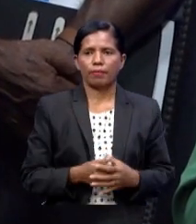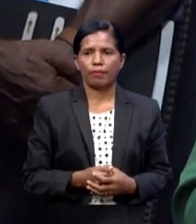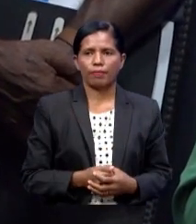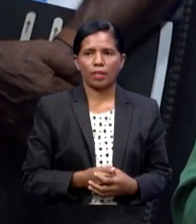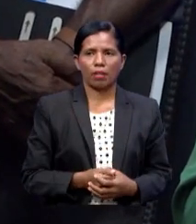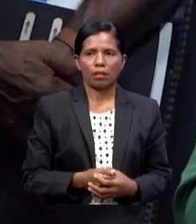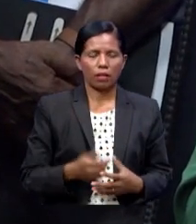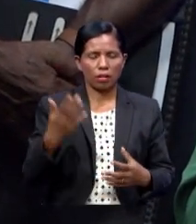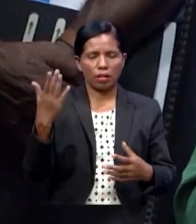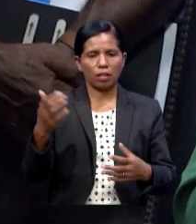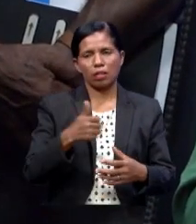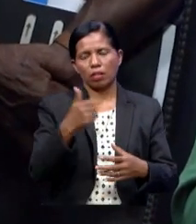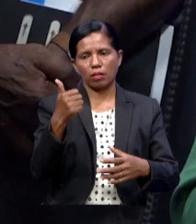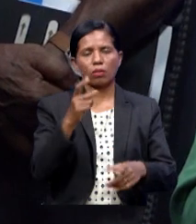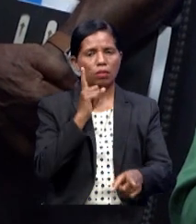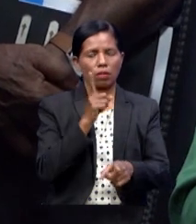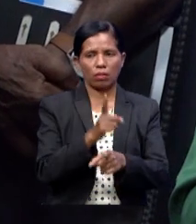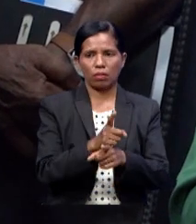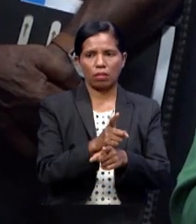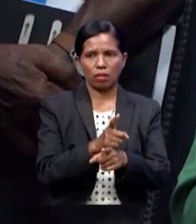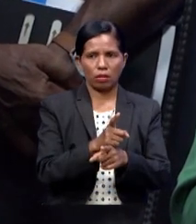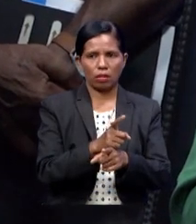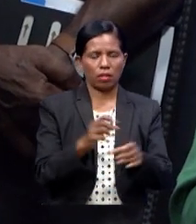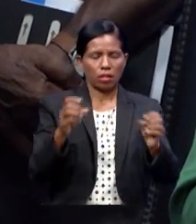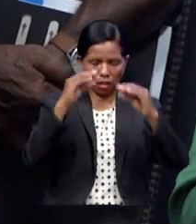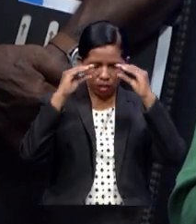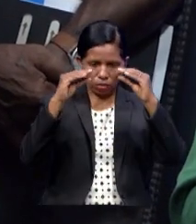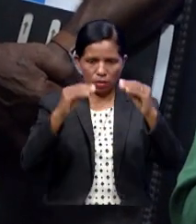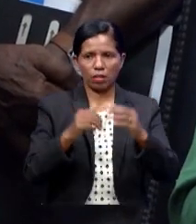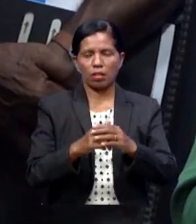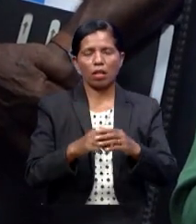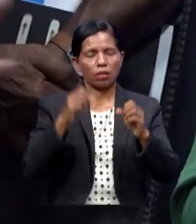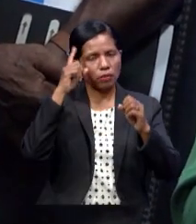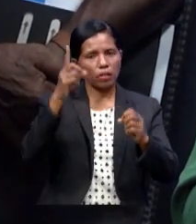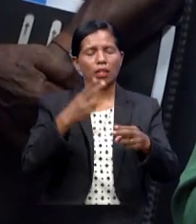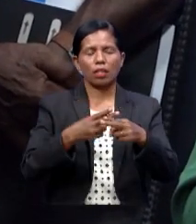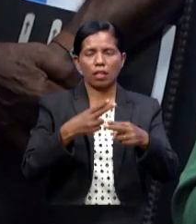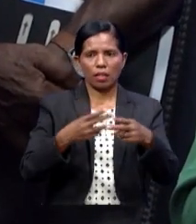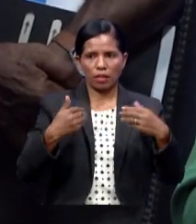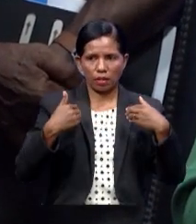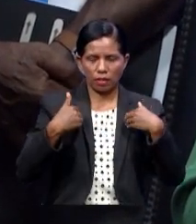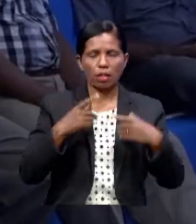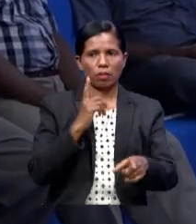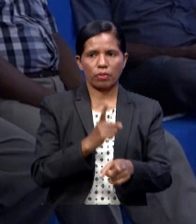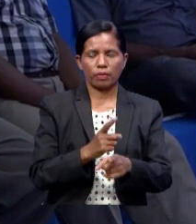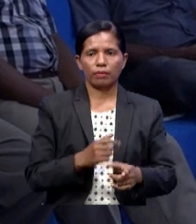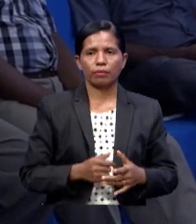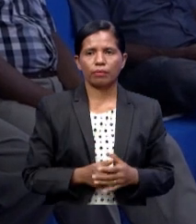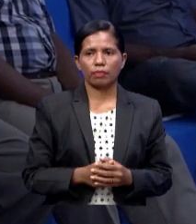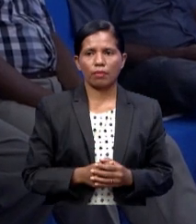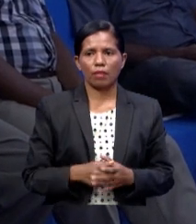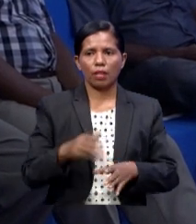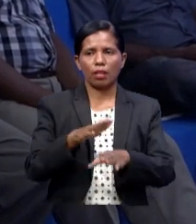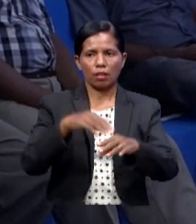ida nene itu seluk nene tuh los nia durante nungkah nuring terpenting nana rasai nene exactamente nene.